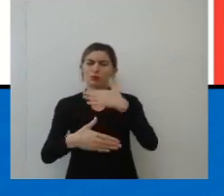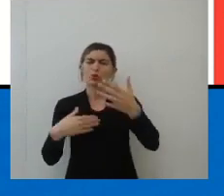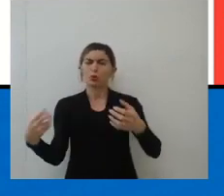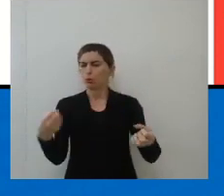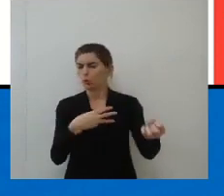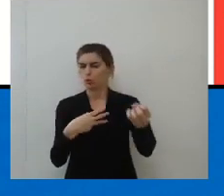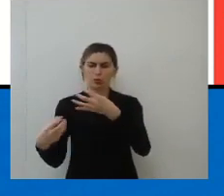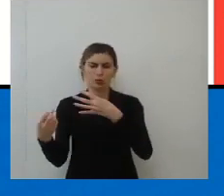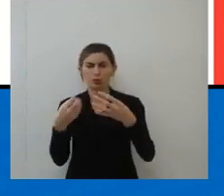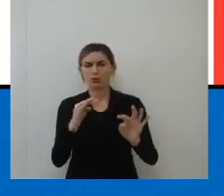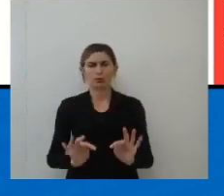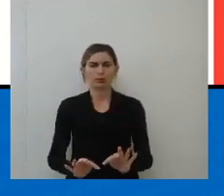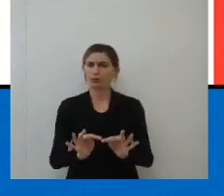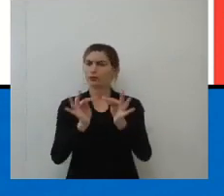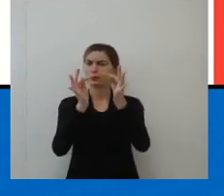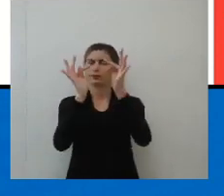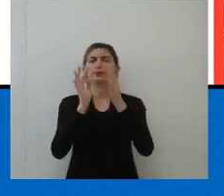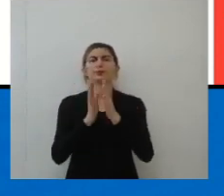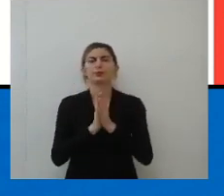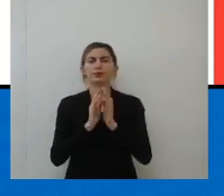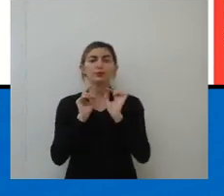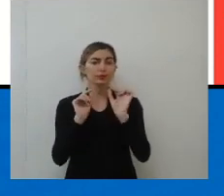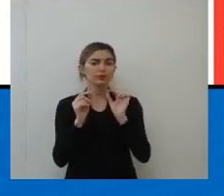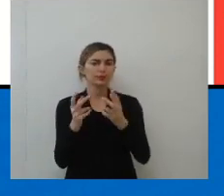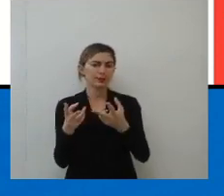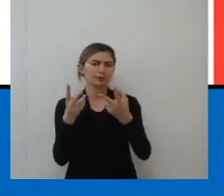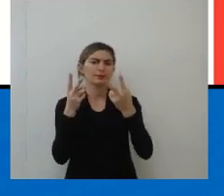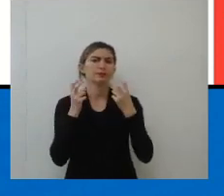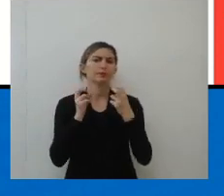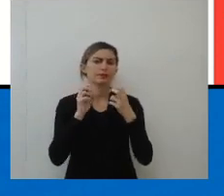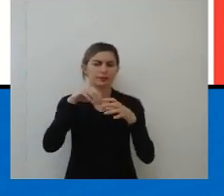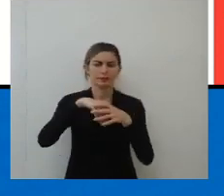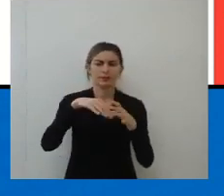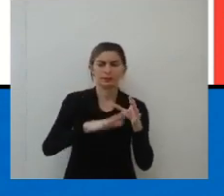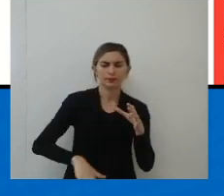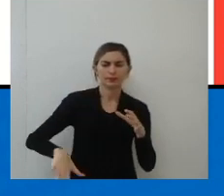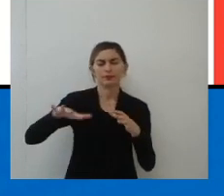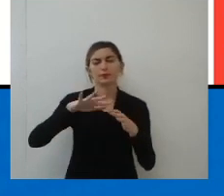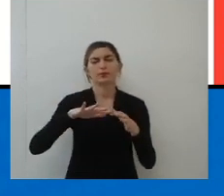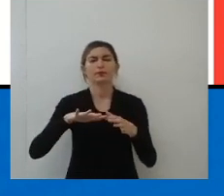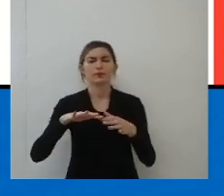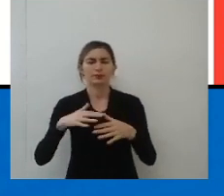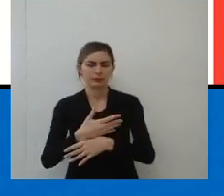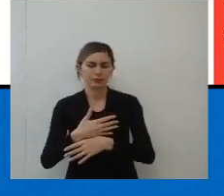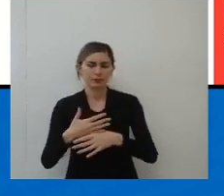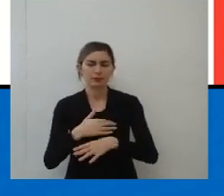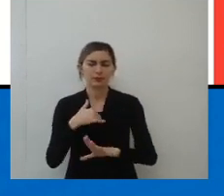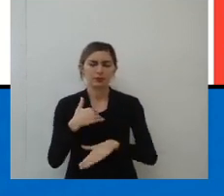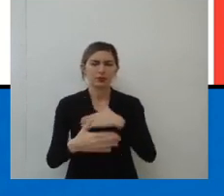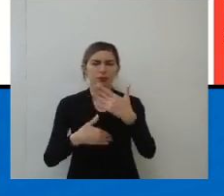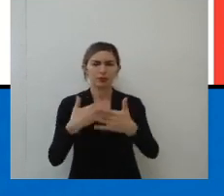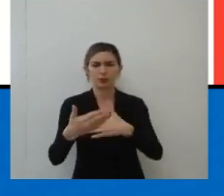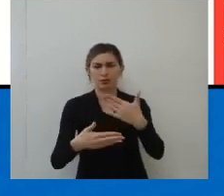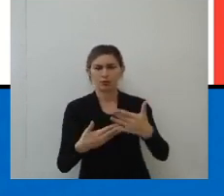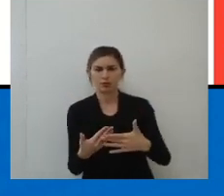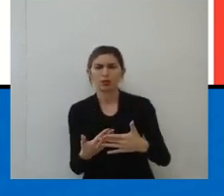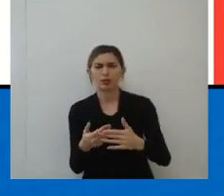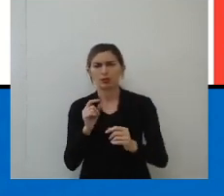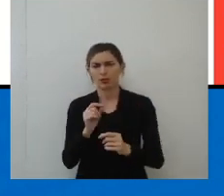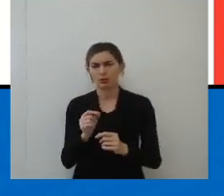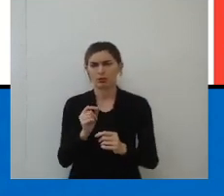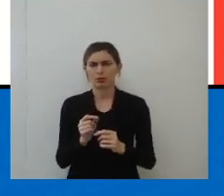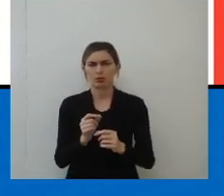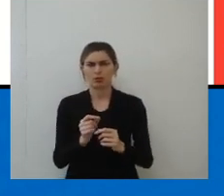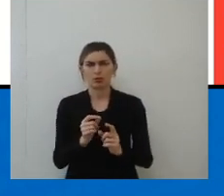novas tecnologias. E aí, o que a gente percebe dentro dos espaços urbanos? Um processo de horizontalização e